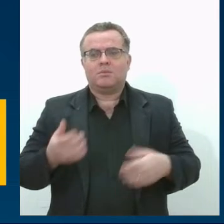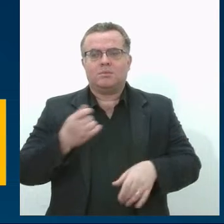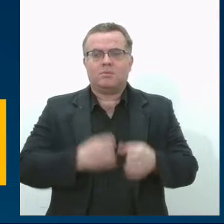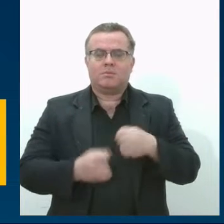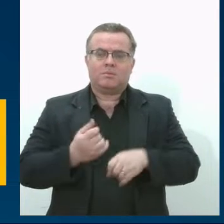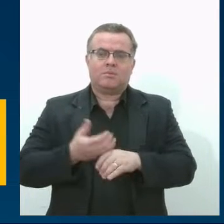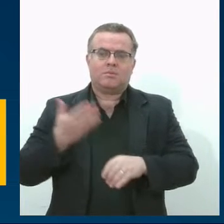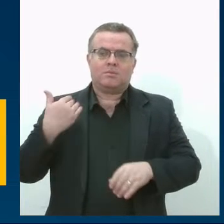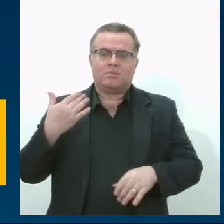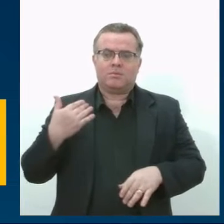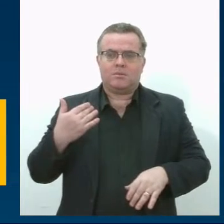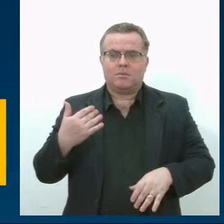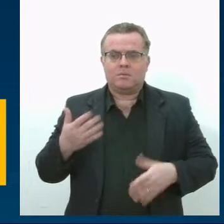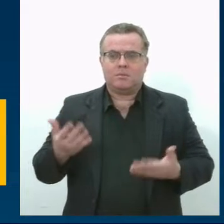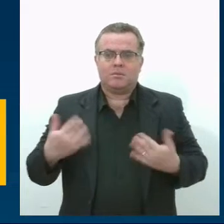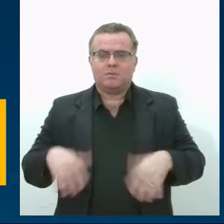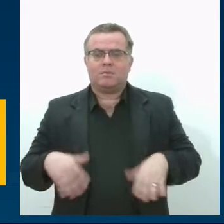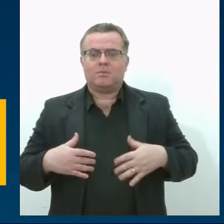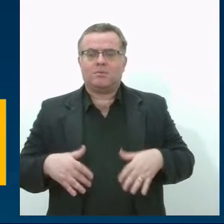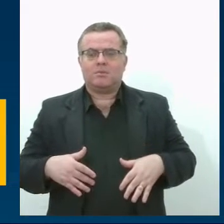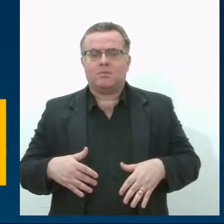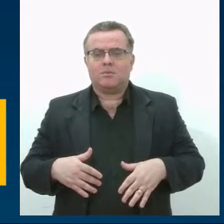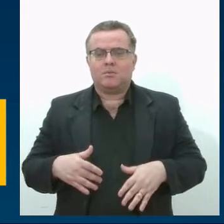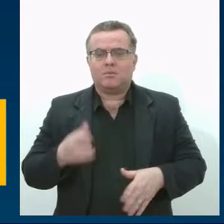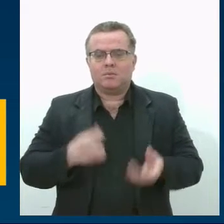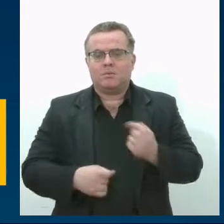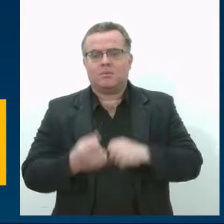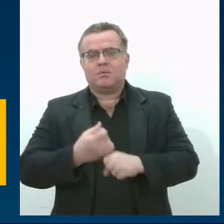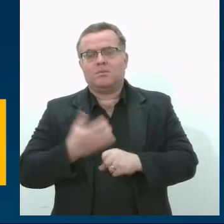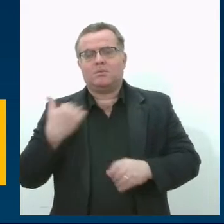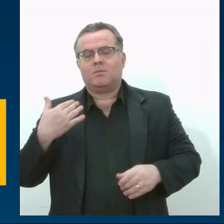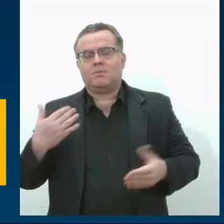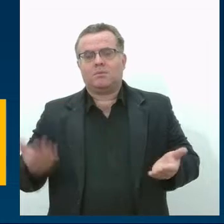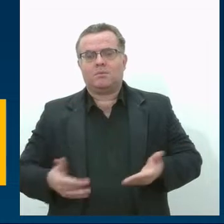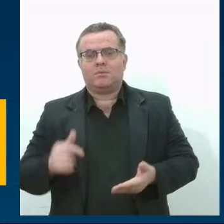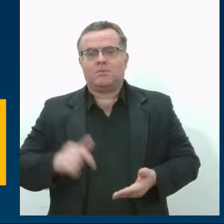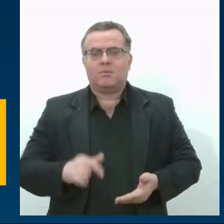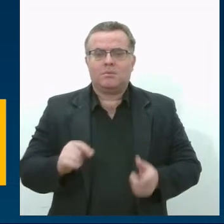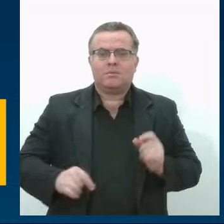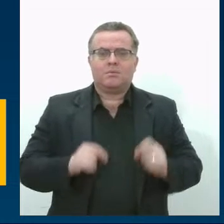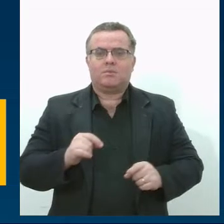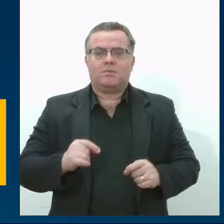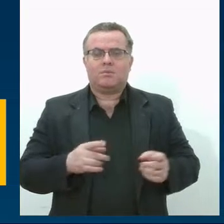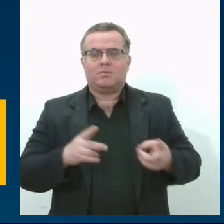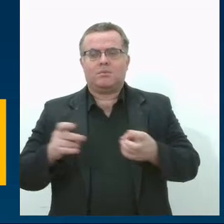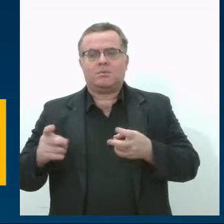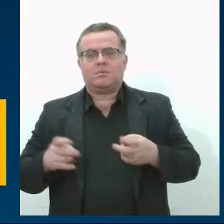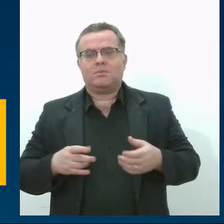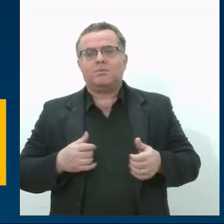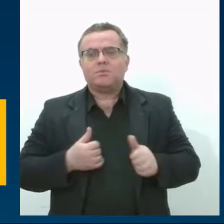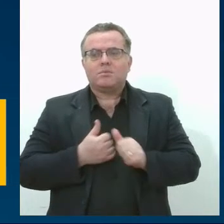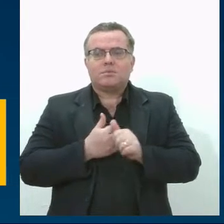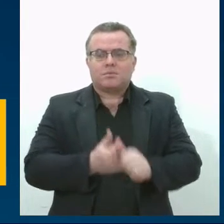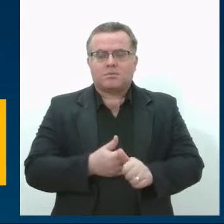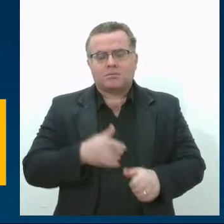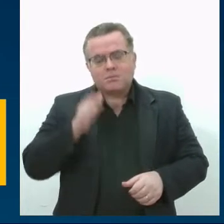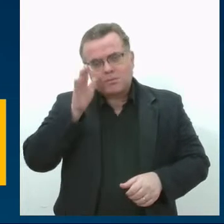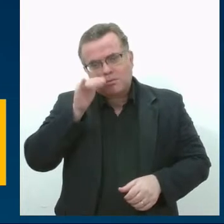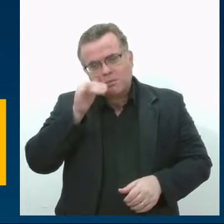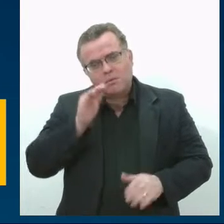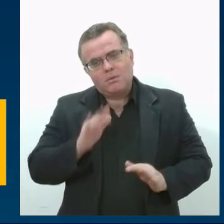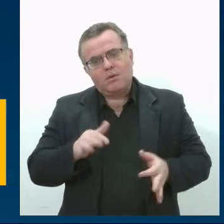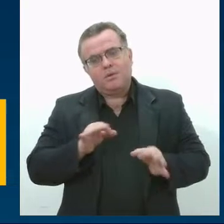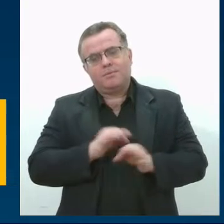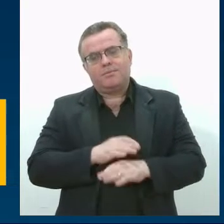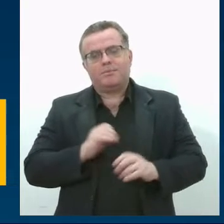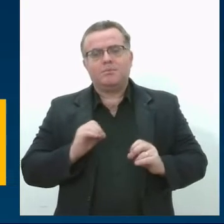ano passado. E quando a gente pega esses números atuais, né, que a gente vem acompanhando, de casos notificados